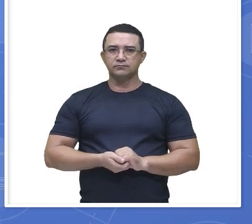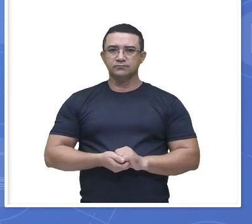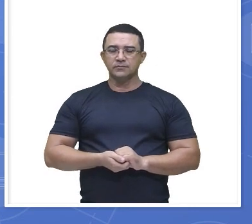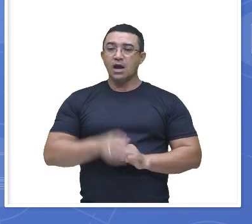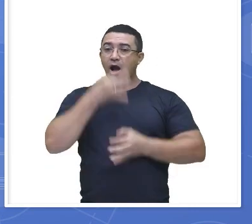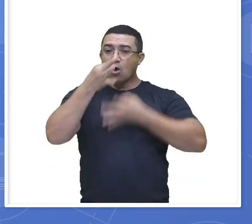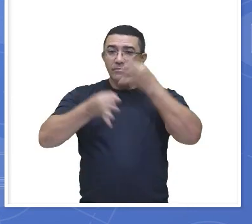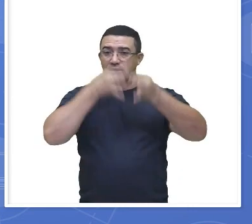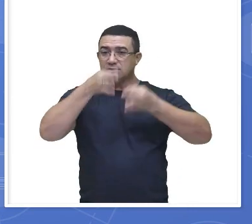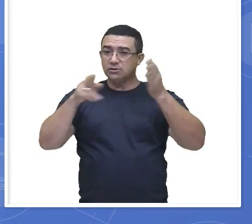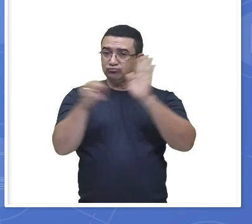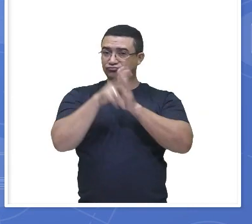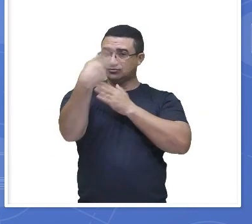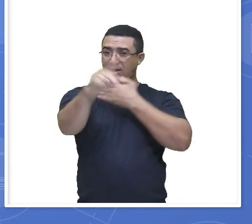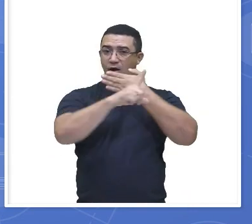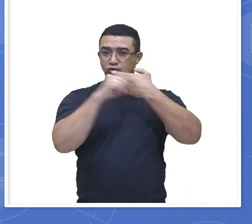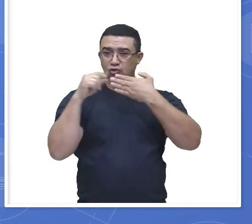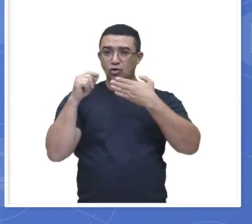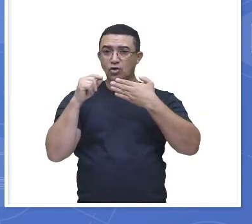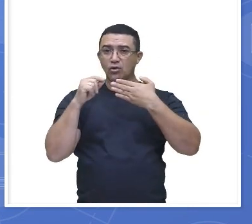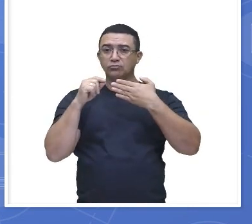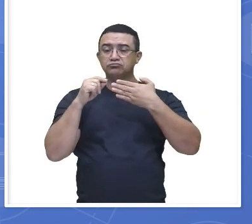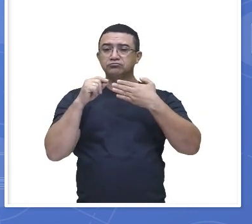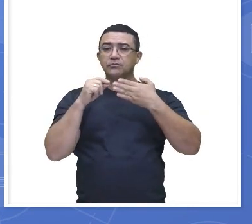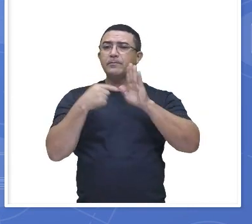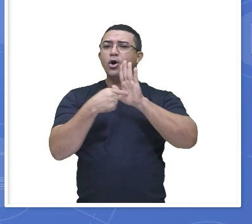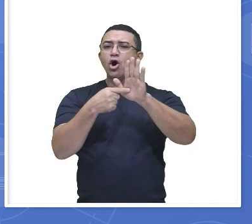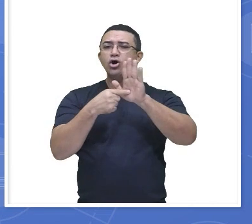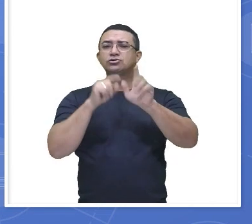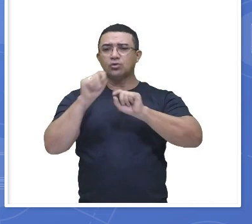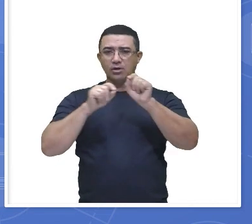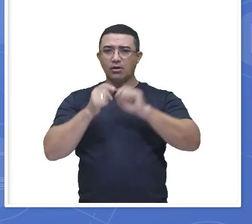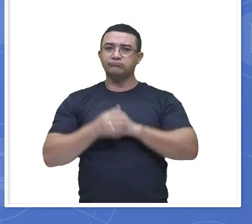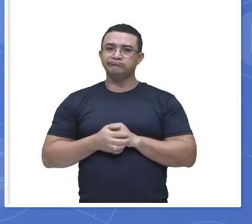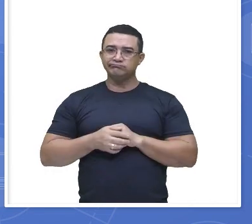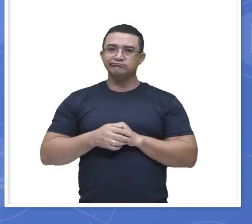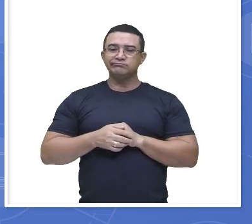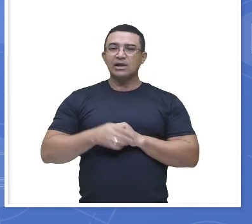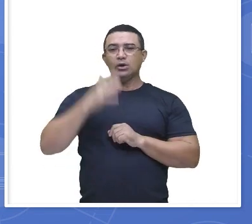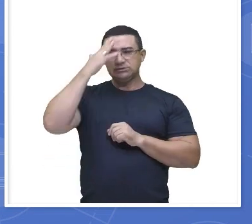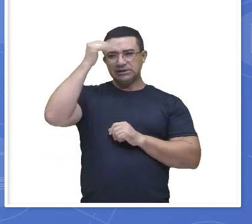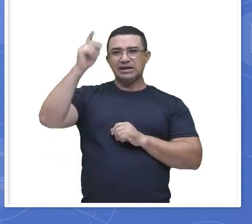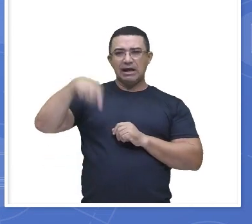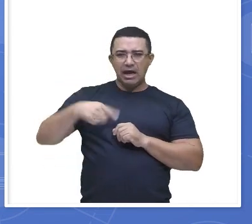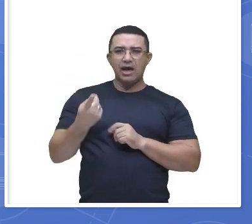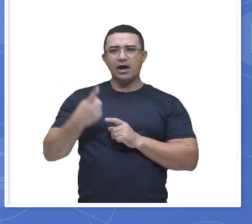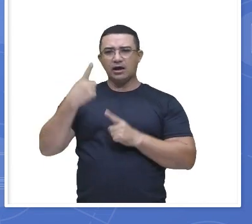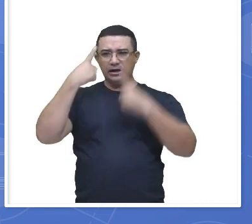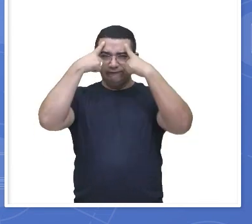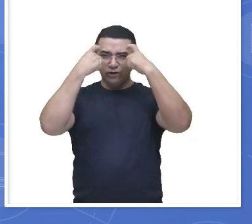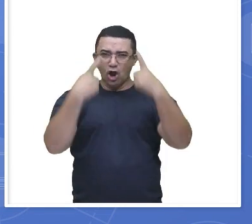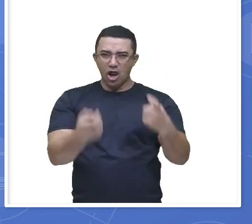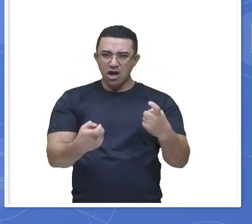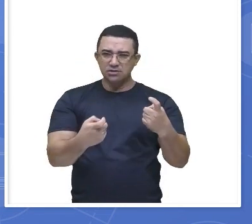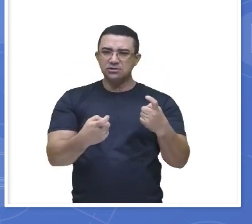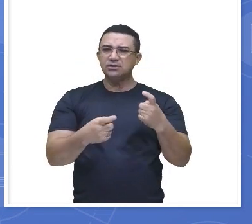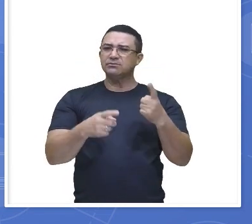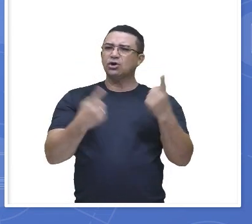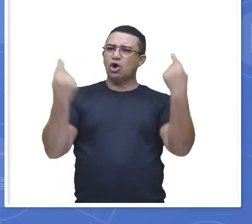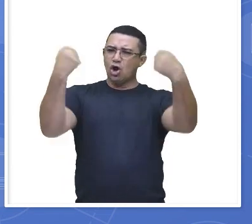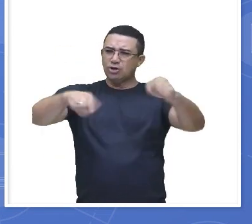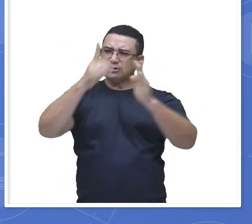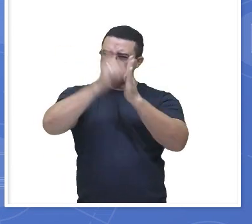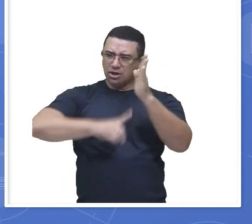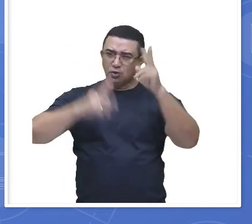aí. Então, como argumentação nesse desenvolvimento, ele faz o quê? Ele vai mostrar. Apesar de ser um crime e grave violação dos direitos humanos,